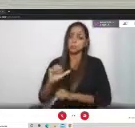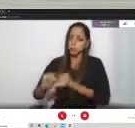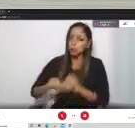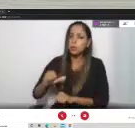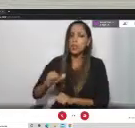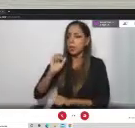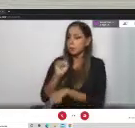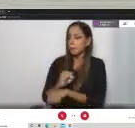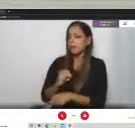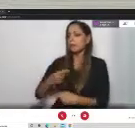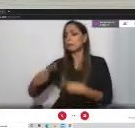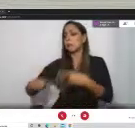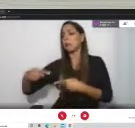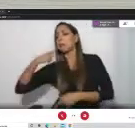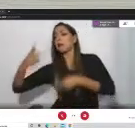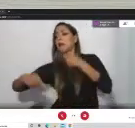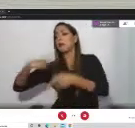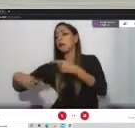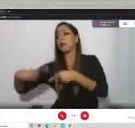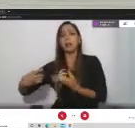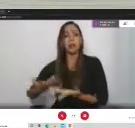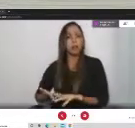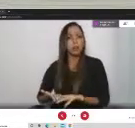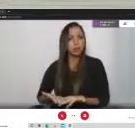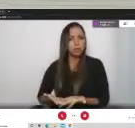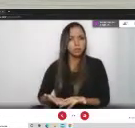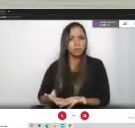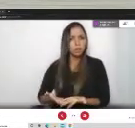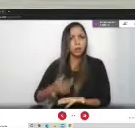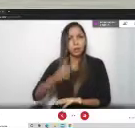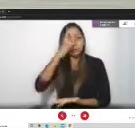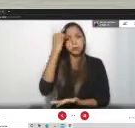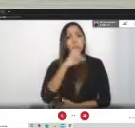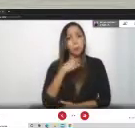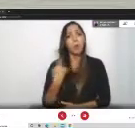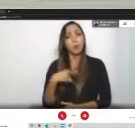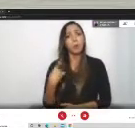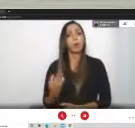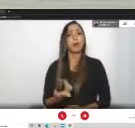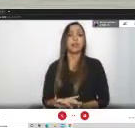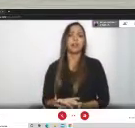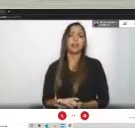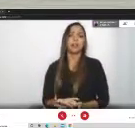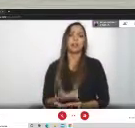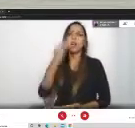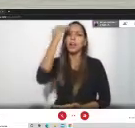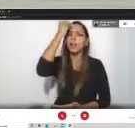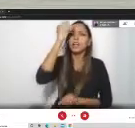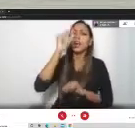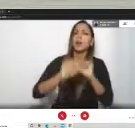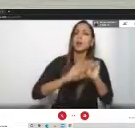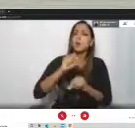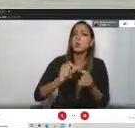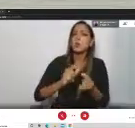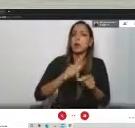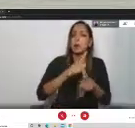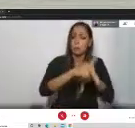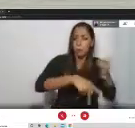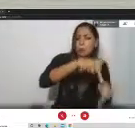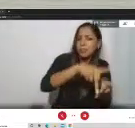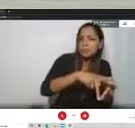estão politizando isso, minha gente. Então, tem culpa a população, tem culpa o governante, tem culpa a todos,